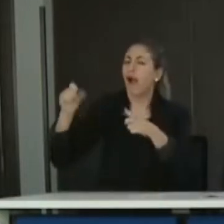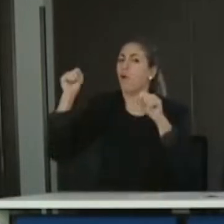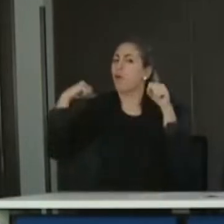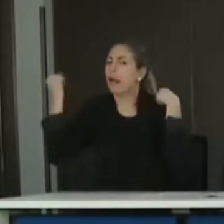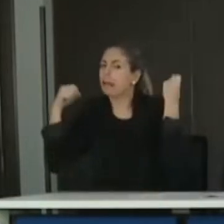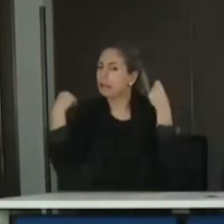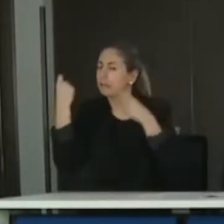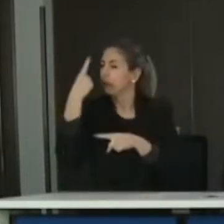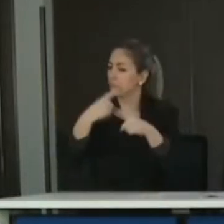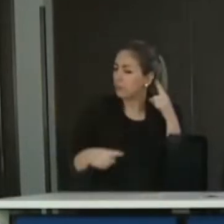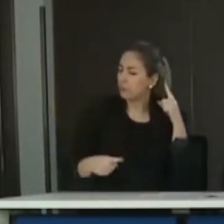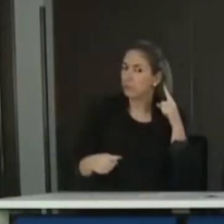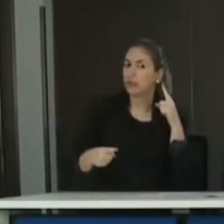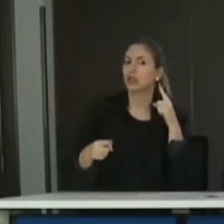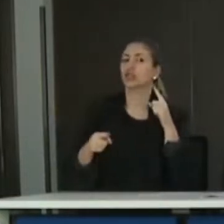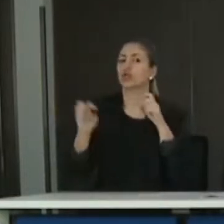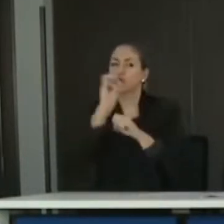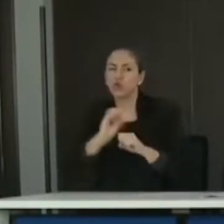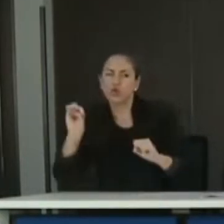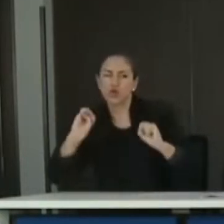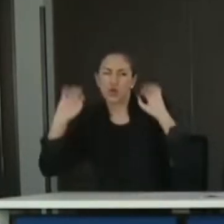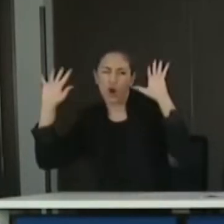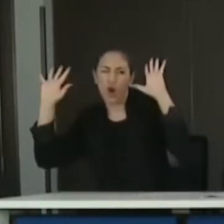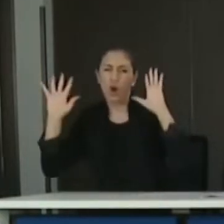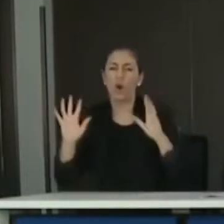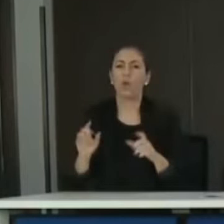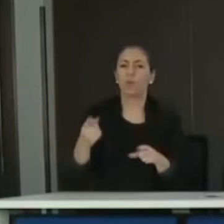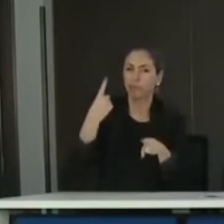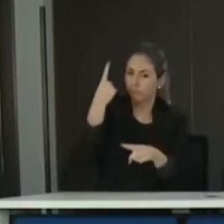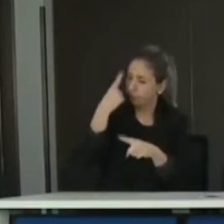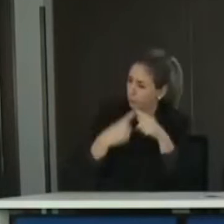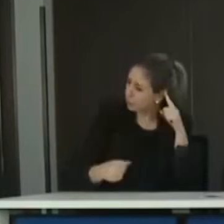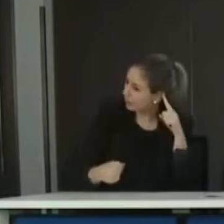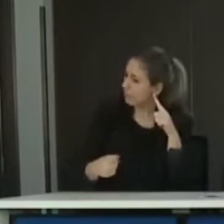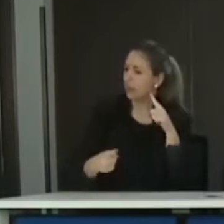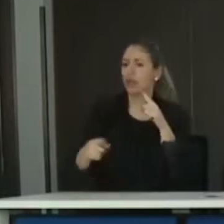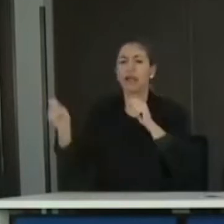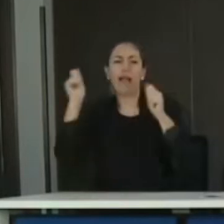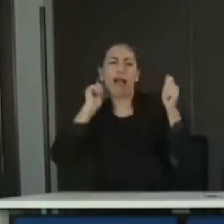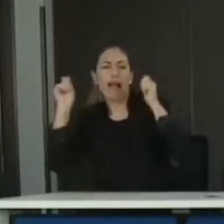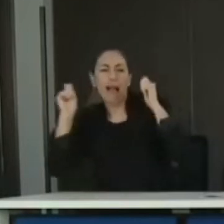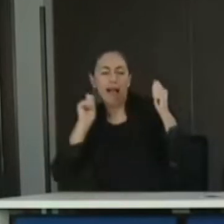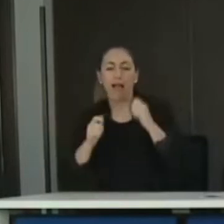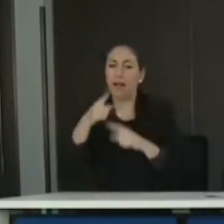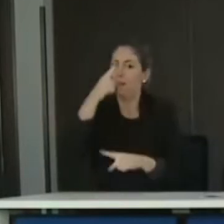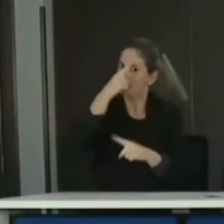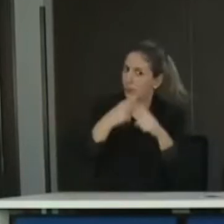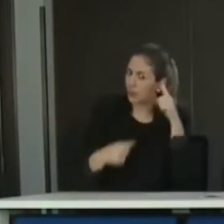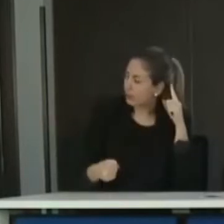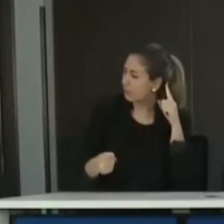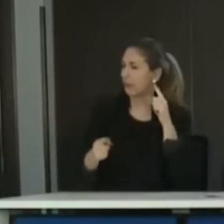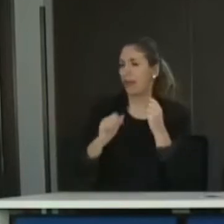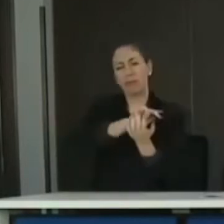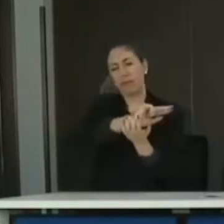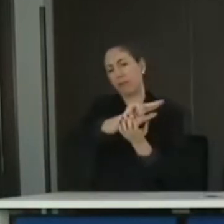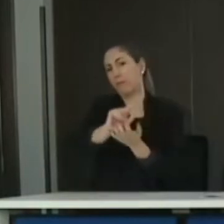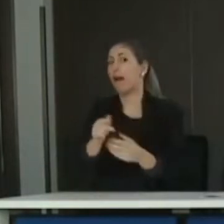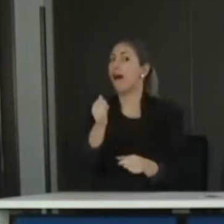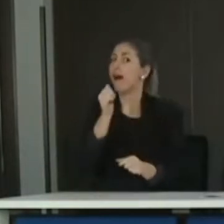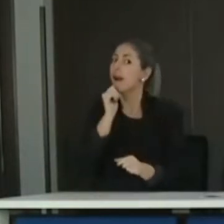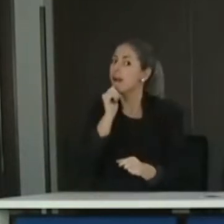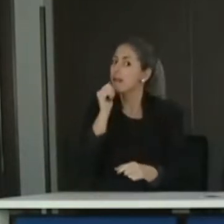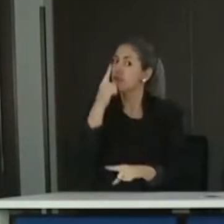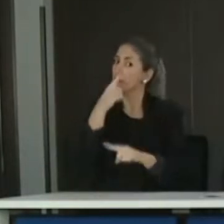casas noturnas shows espetáculos também permanecem suspensas proibidas nesse em crato